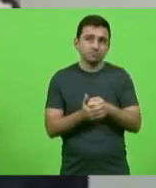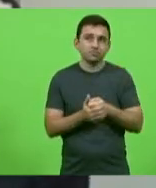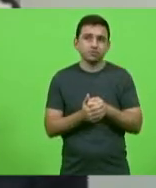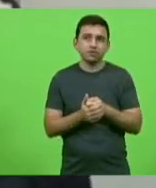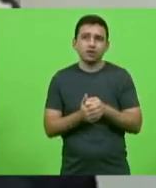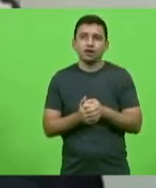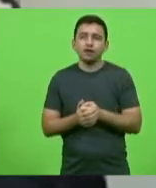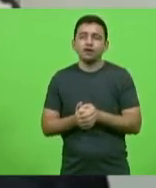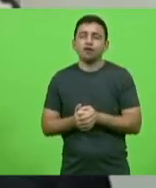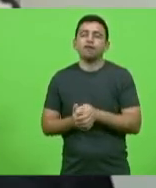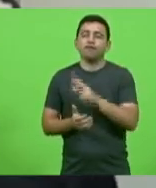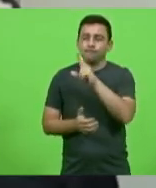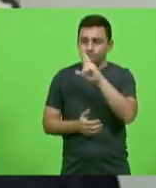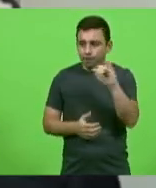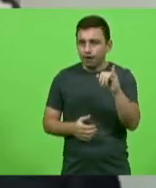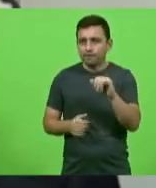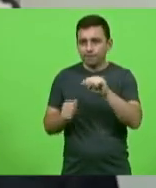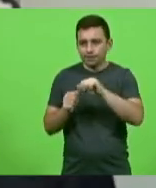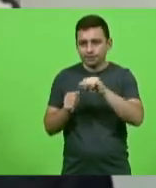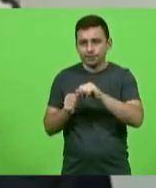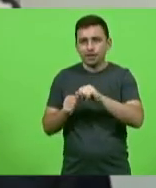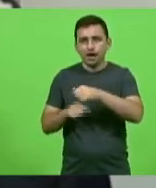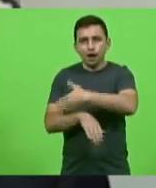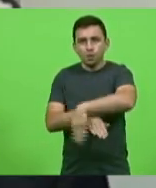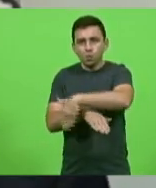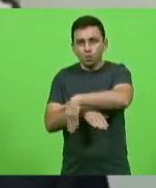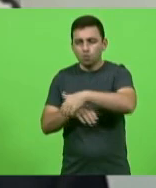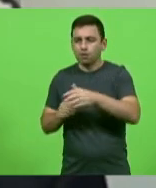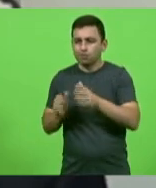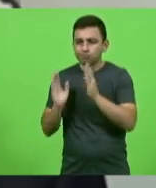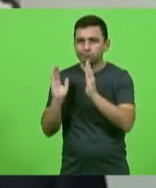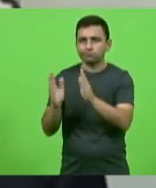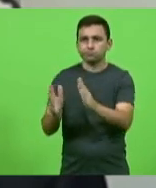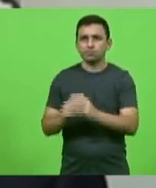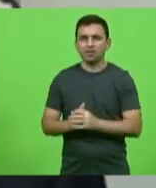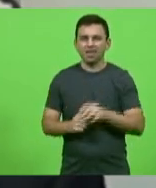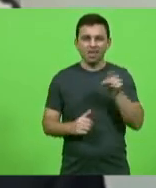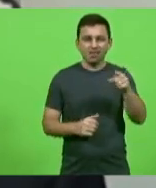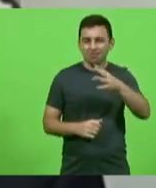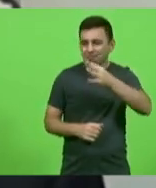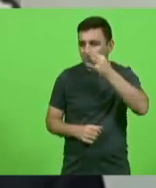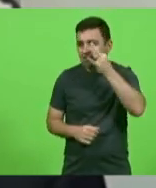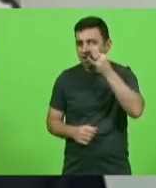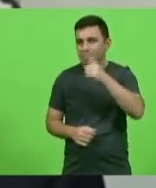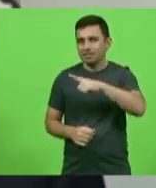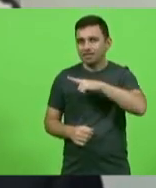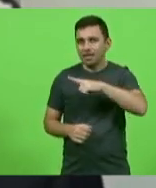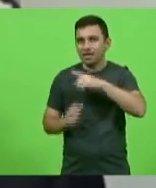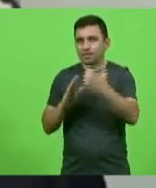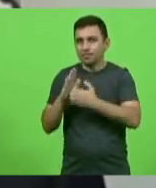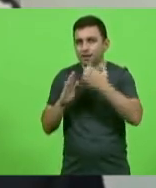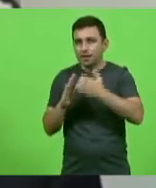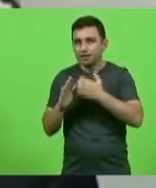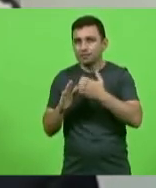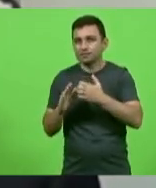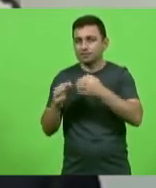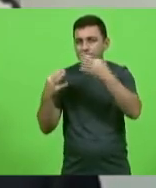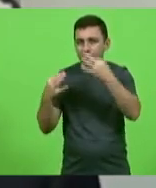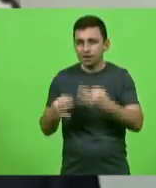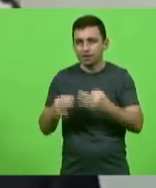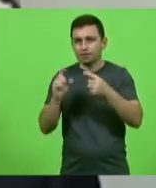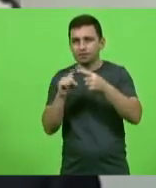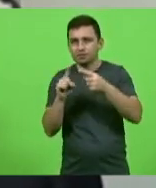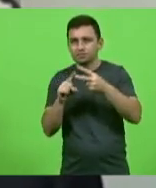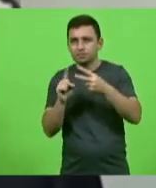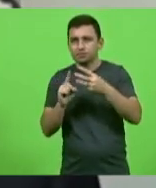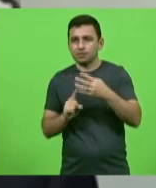vamos pavimentar a rua tal mas não é ele que vai acompanhar se a empresa tem a certidão se não tem ele não consegue fazer